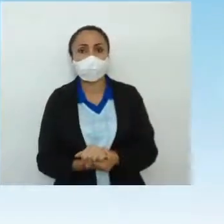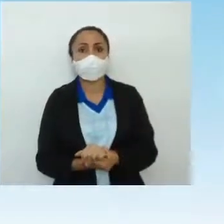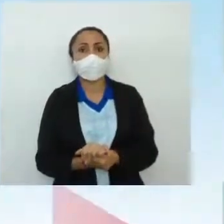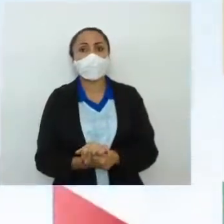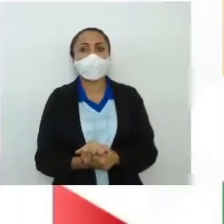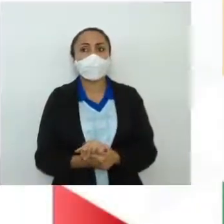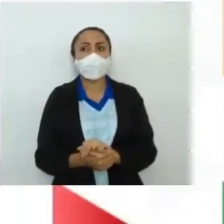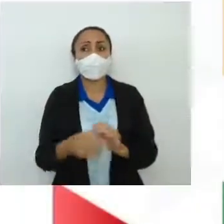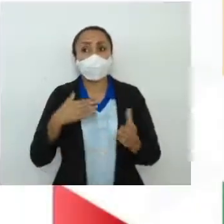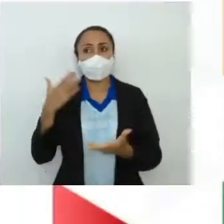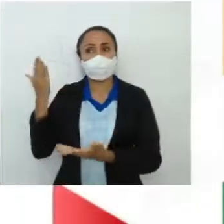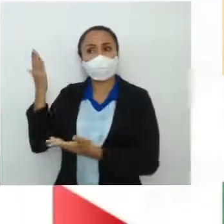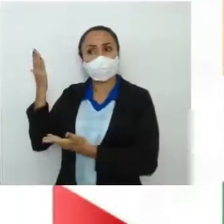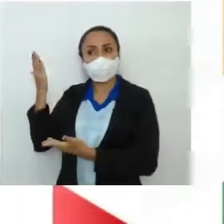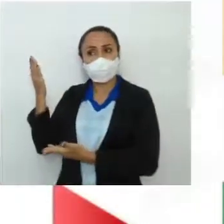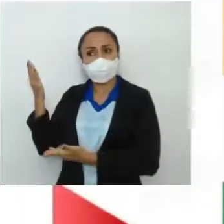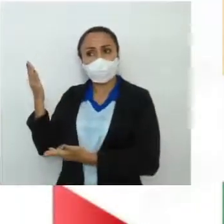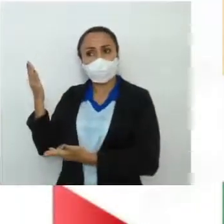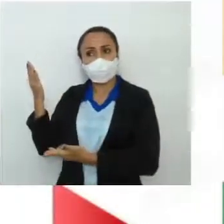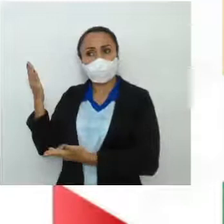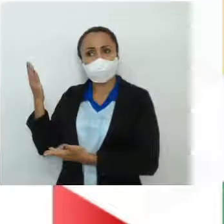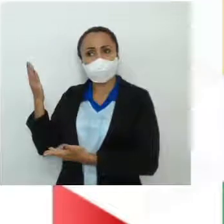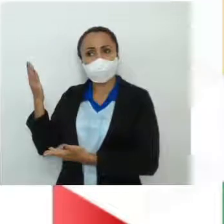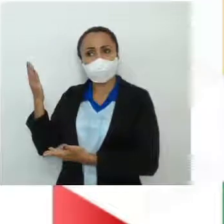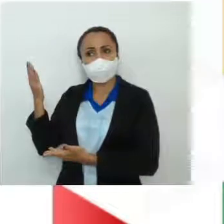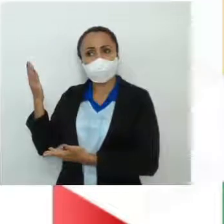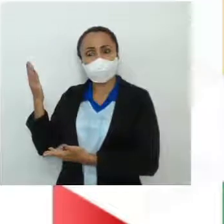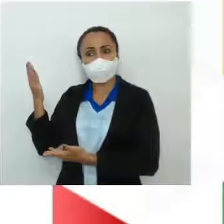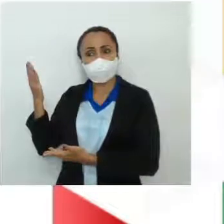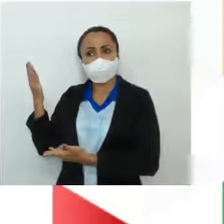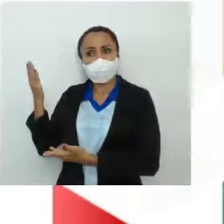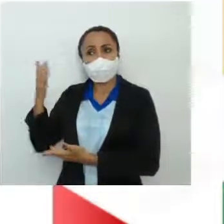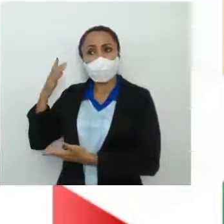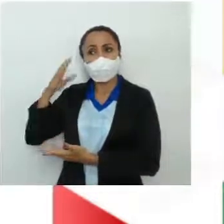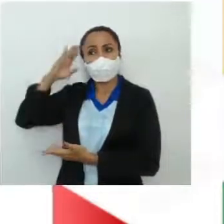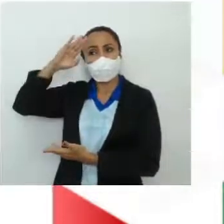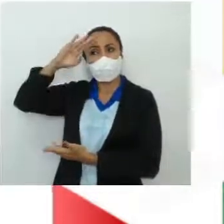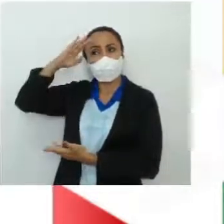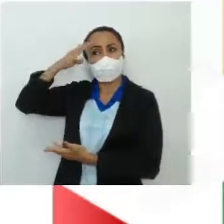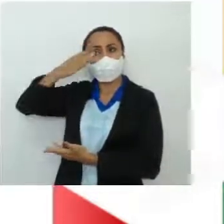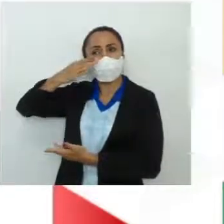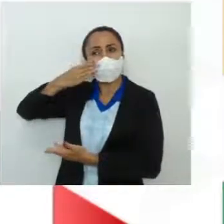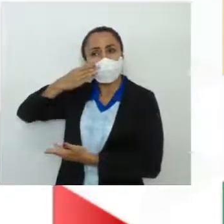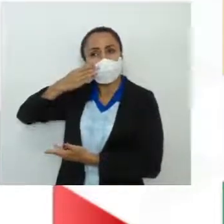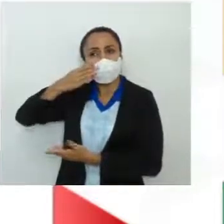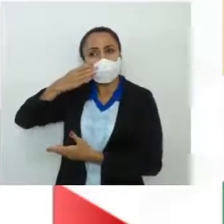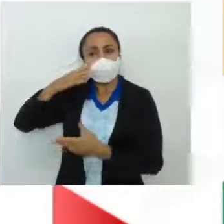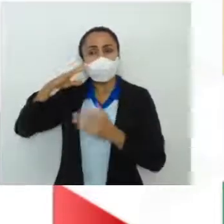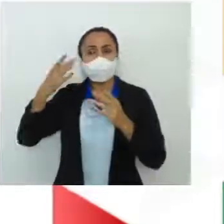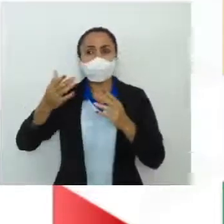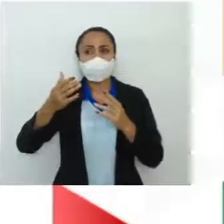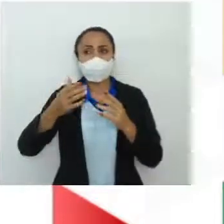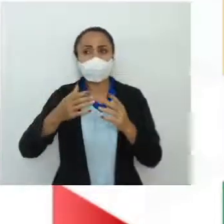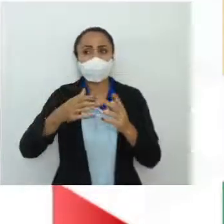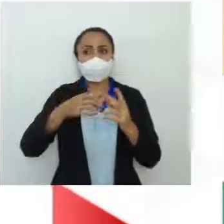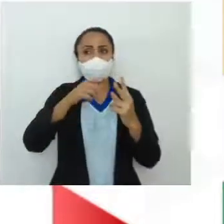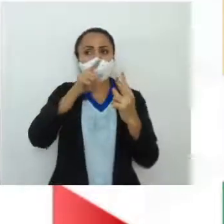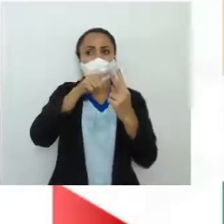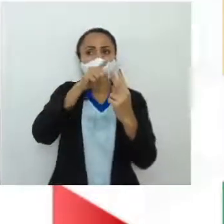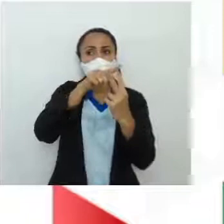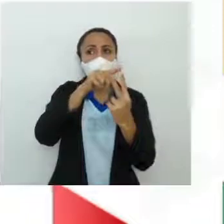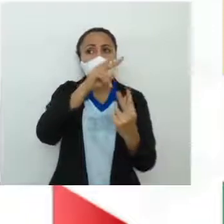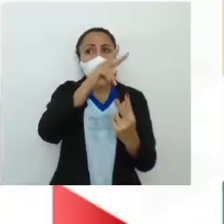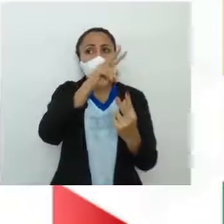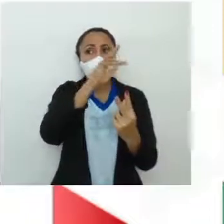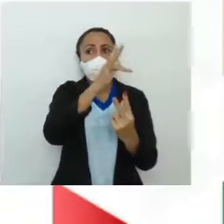que vocês pudessem observar, a gente tem a imagem da retina e a sua divisão, que é a sua divisão em